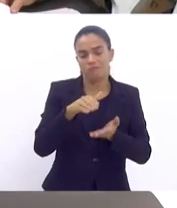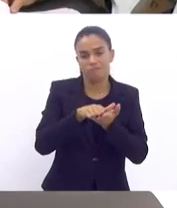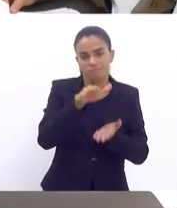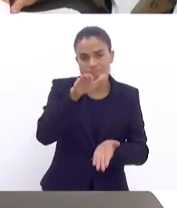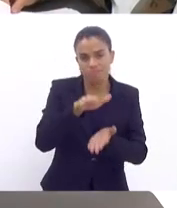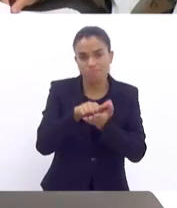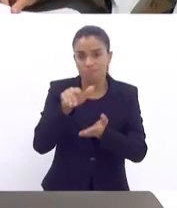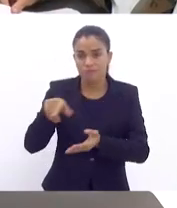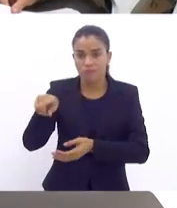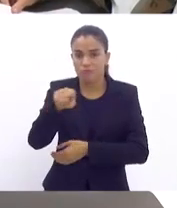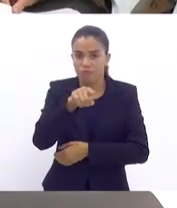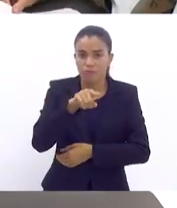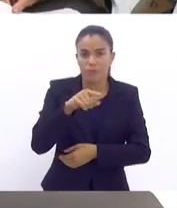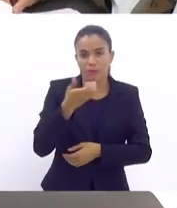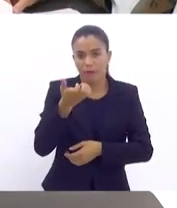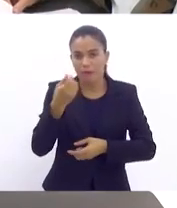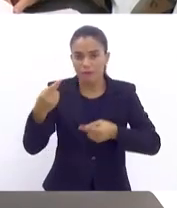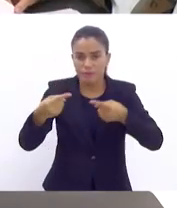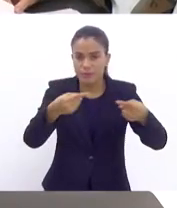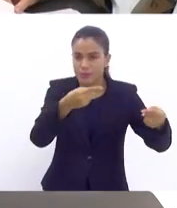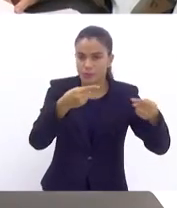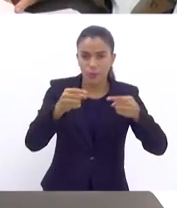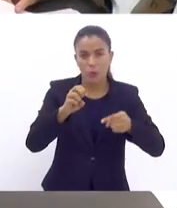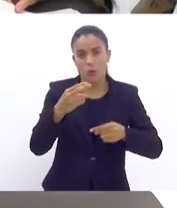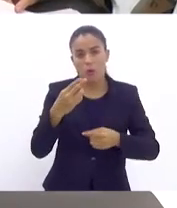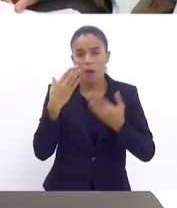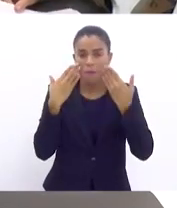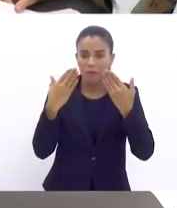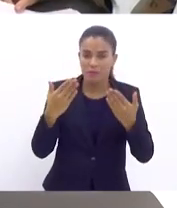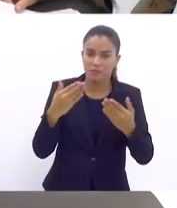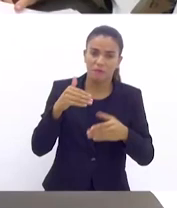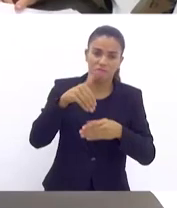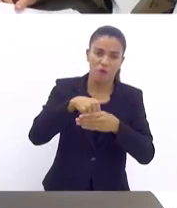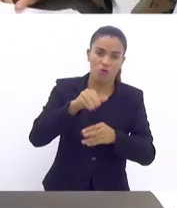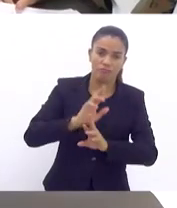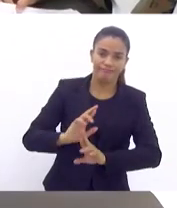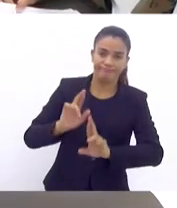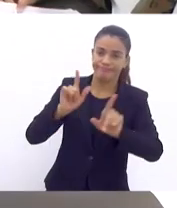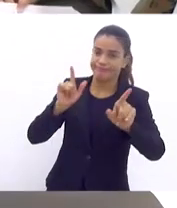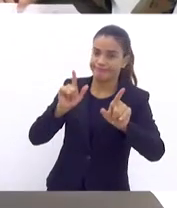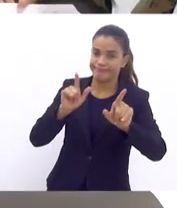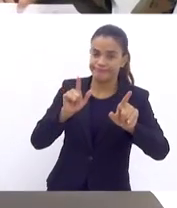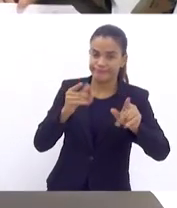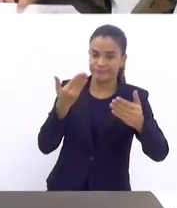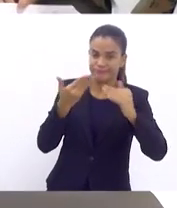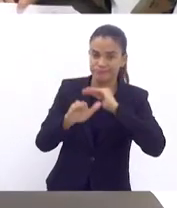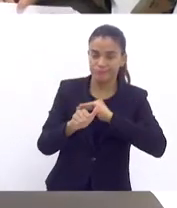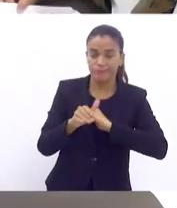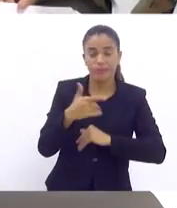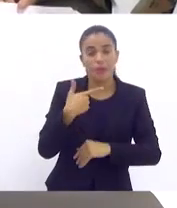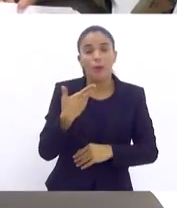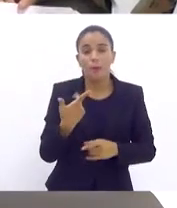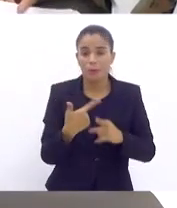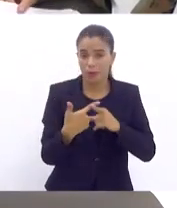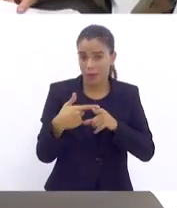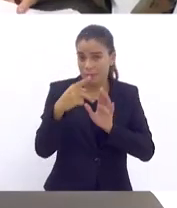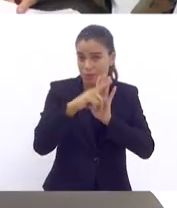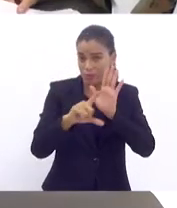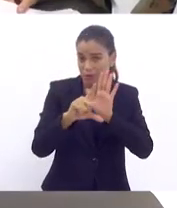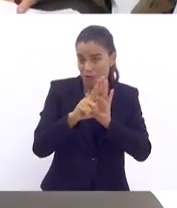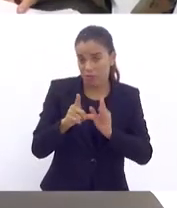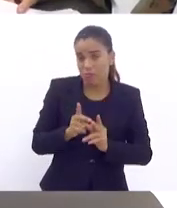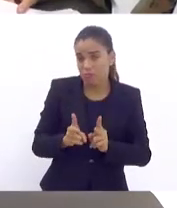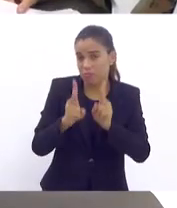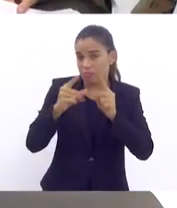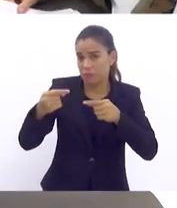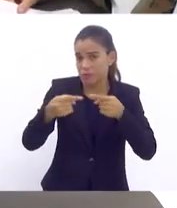aqueles que queiram discutir ou apresentar votos divergente por favor se manifesta os projetos estão em discussão